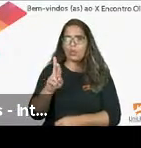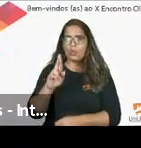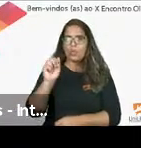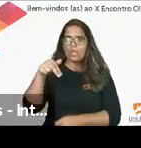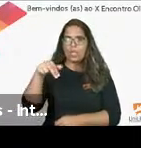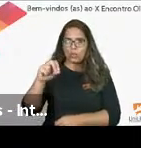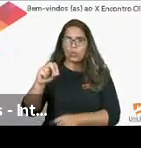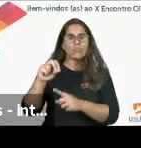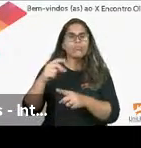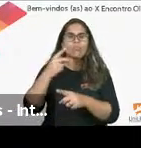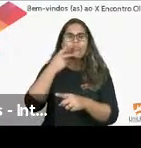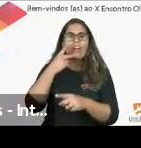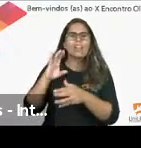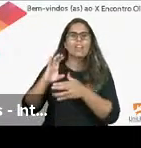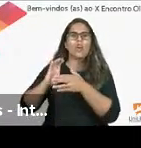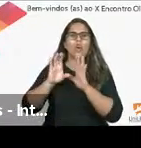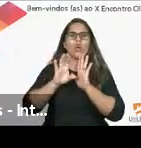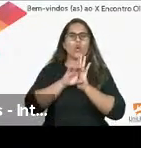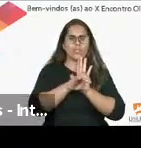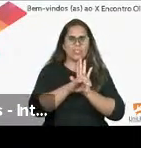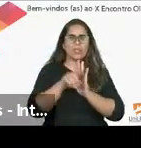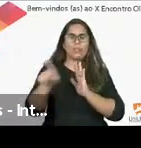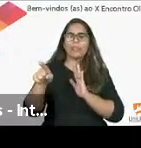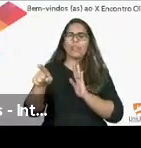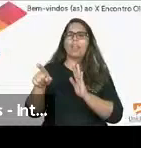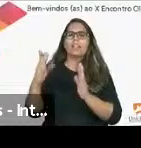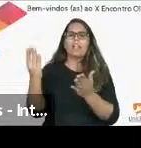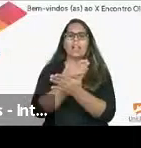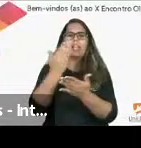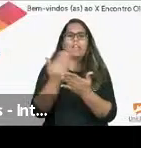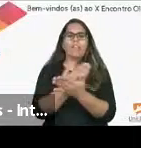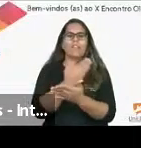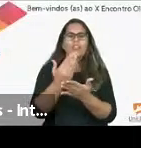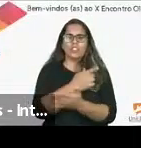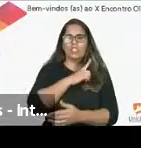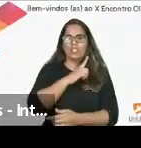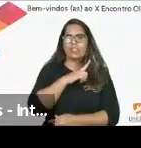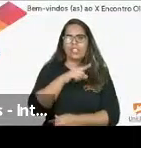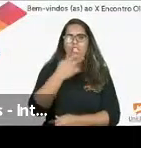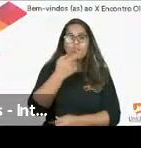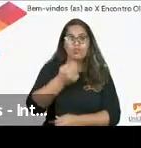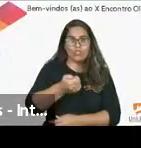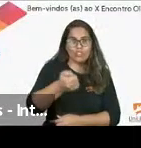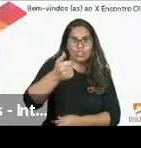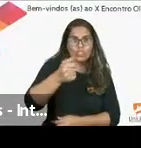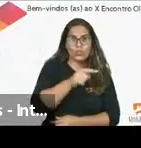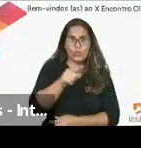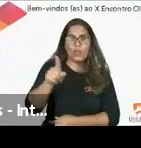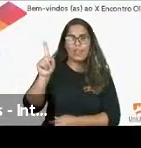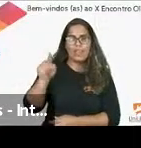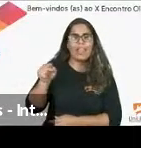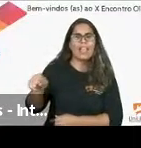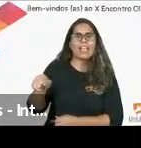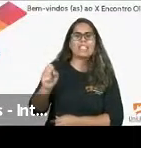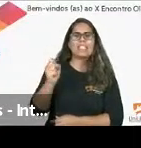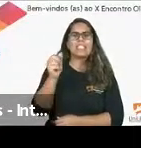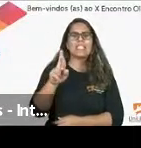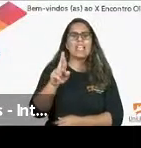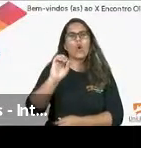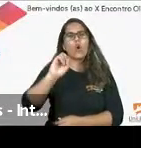ligado nesses conceitos. Um dos livros dele, né, que eu recomendo muito, é esse do Ser ao Fazer,